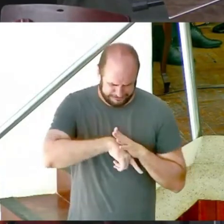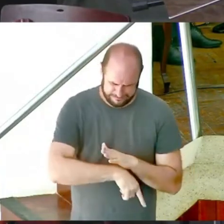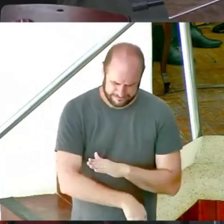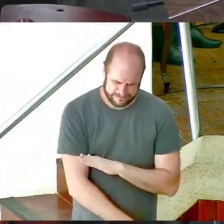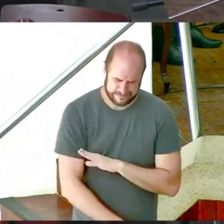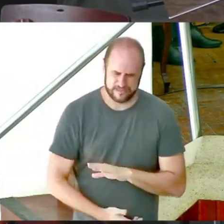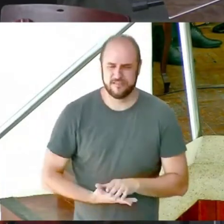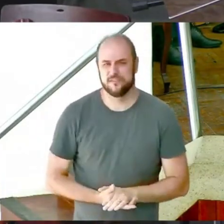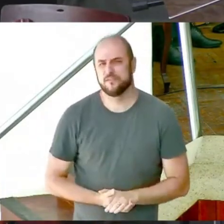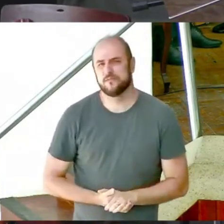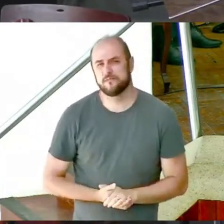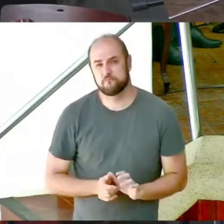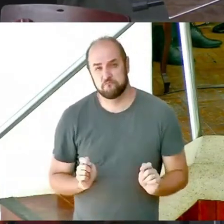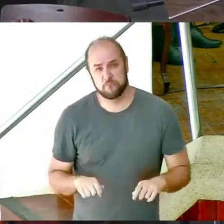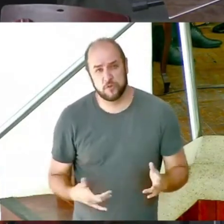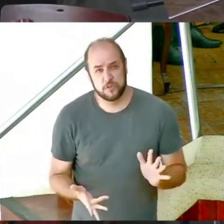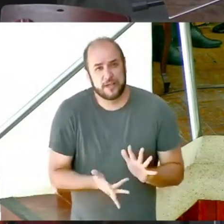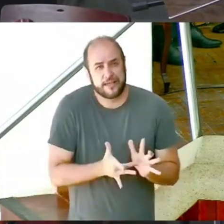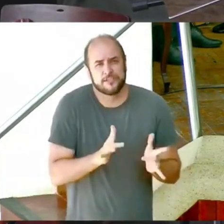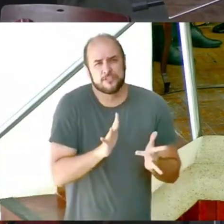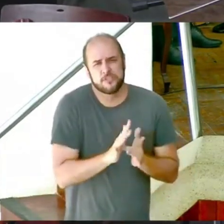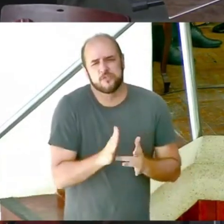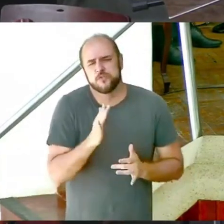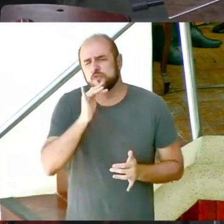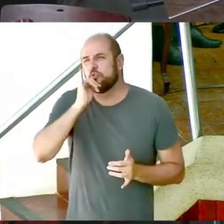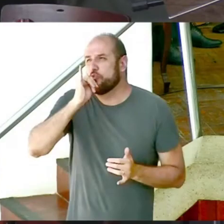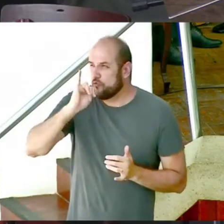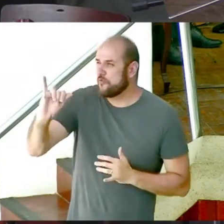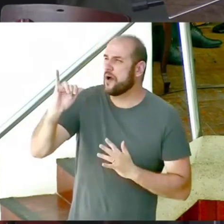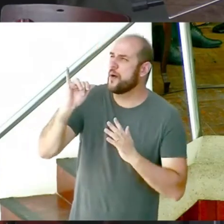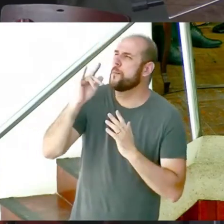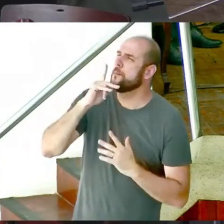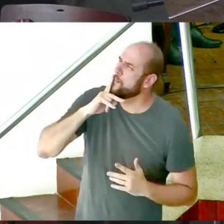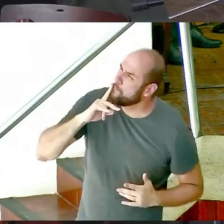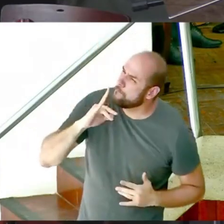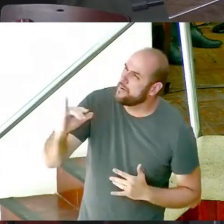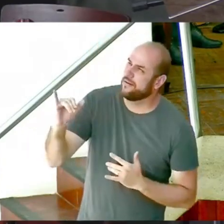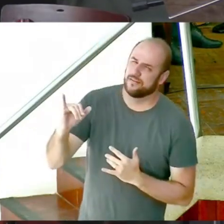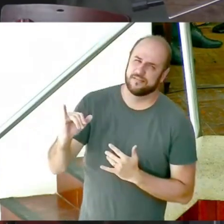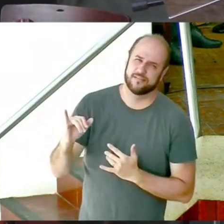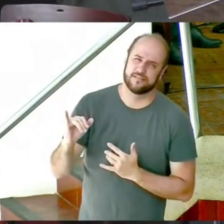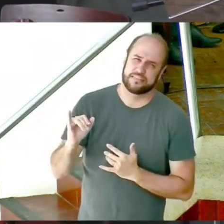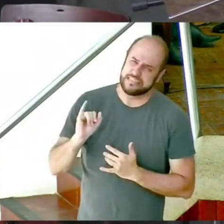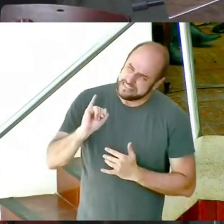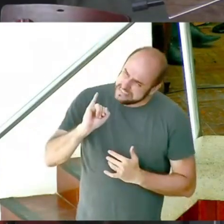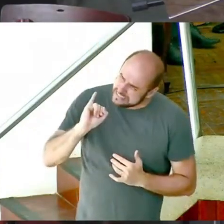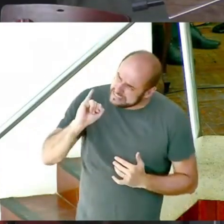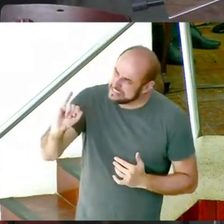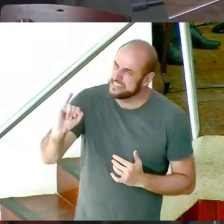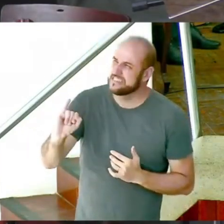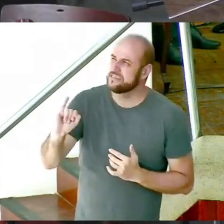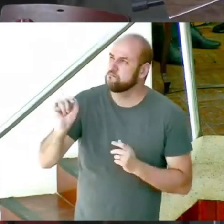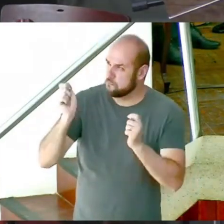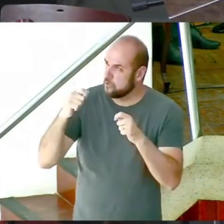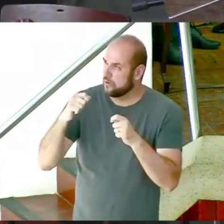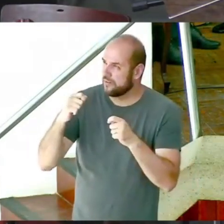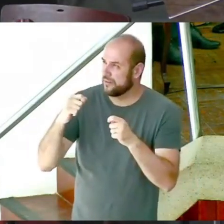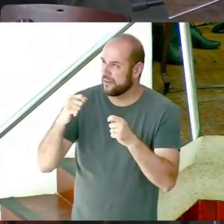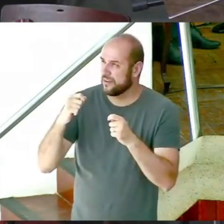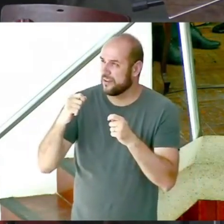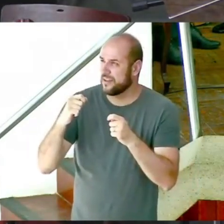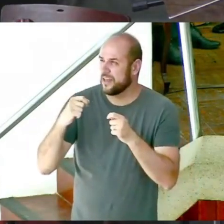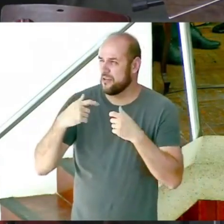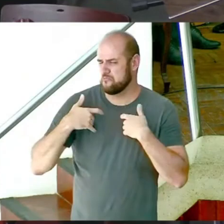momento que Jesus se volta ao Pai e diz: Pai, se possível, passe de mim este